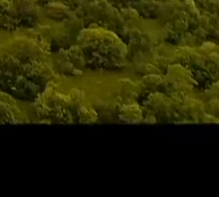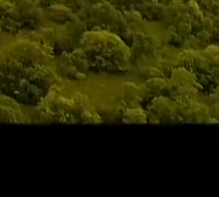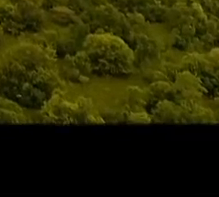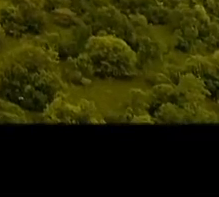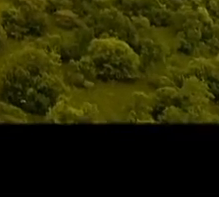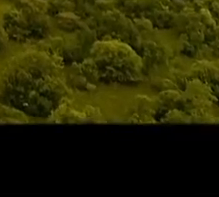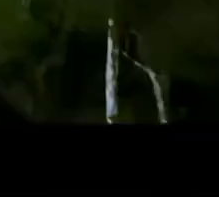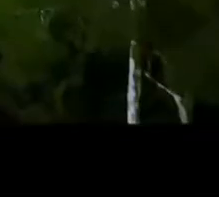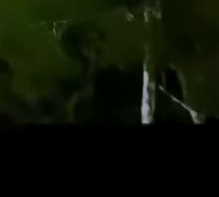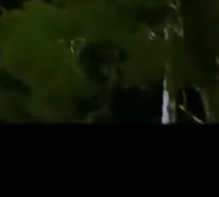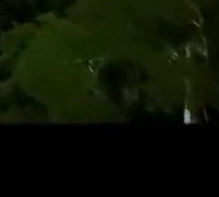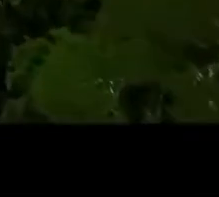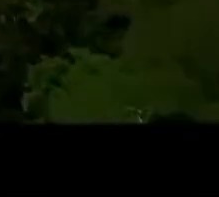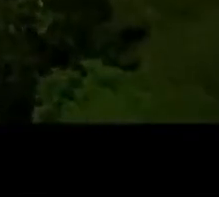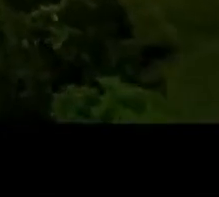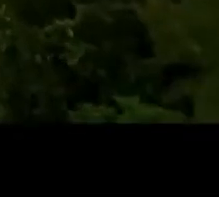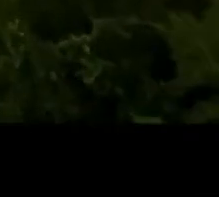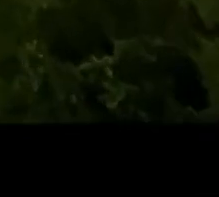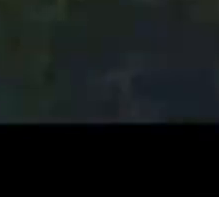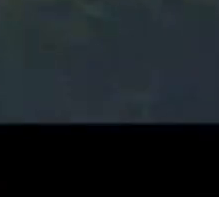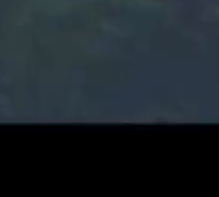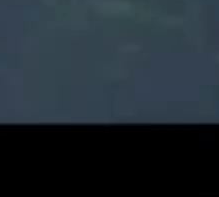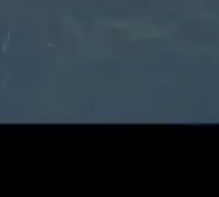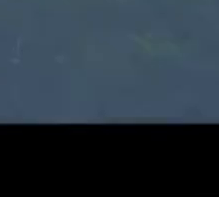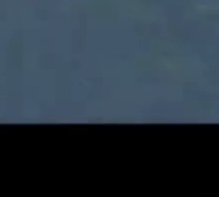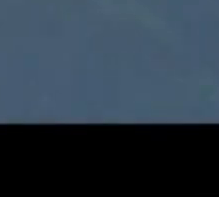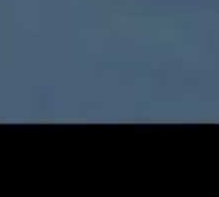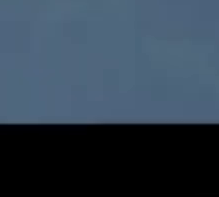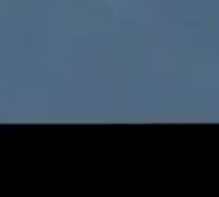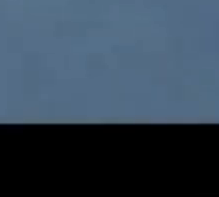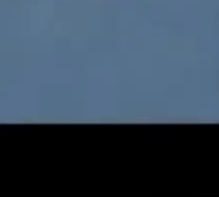bela terra natal.